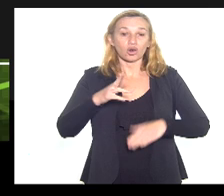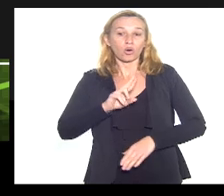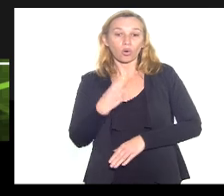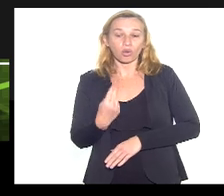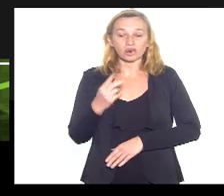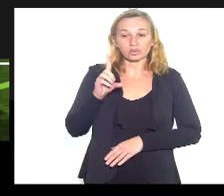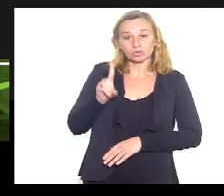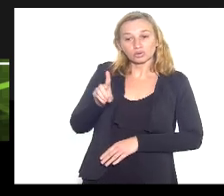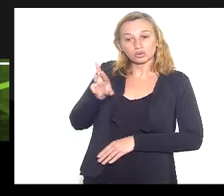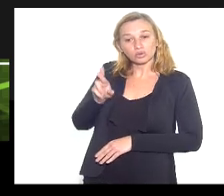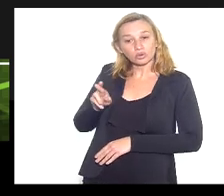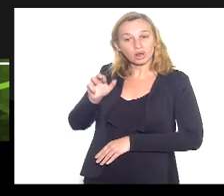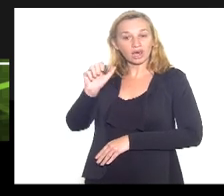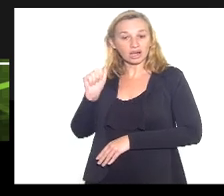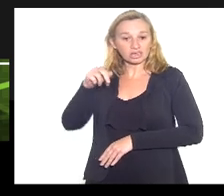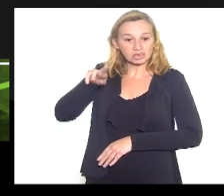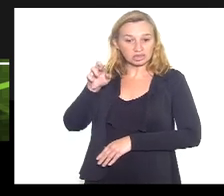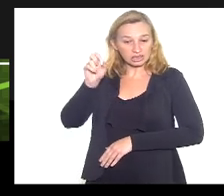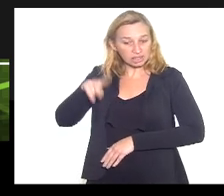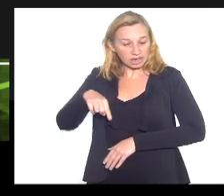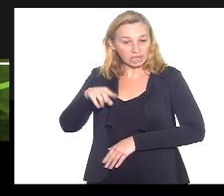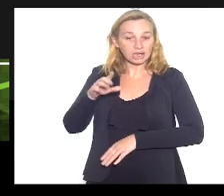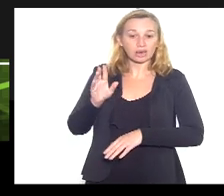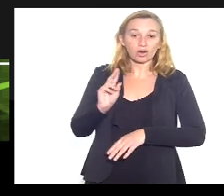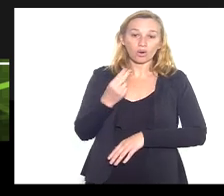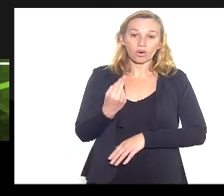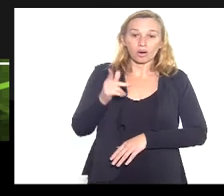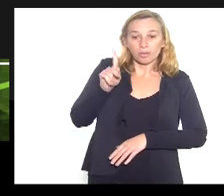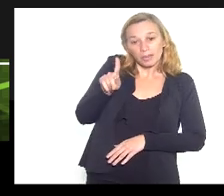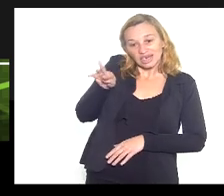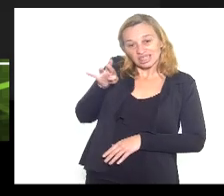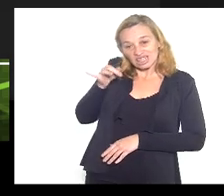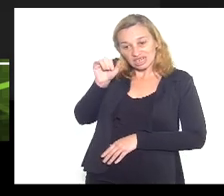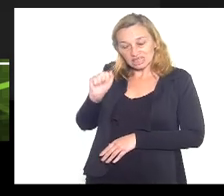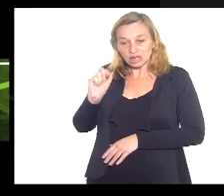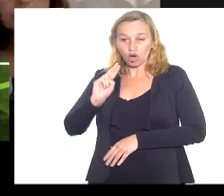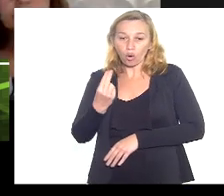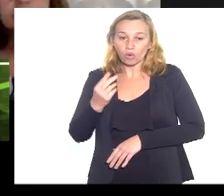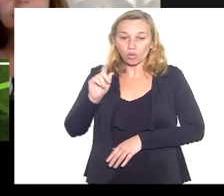André, a doutora Patrícia e o doutor Ulisses, por favor.